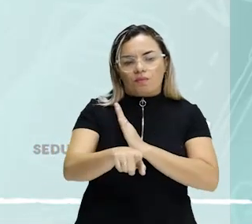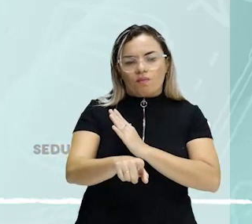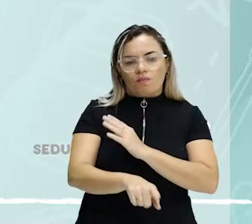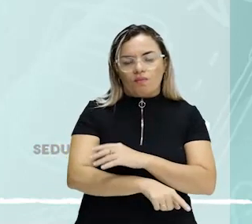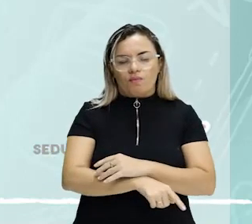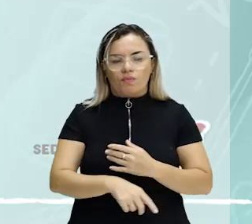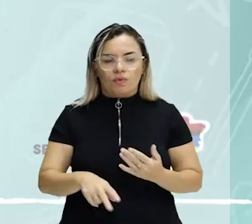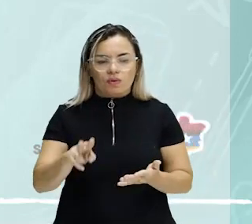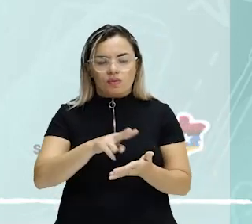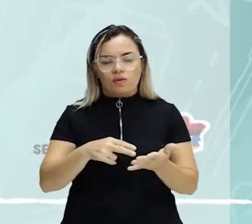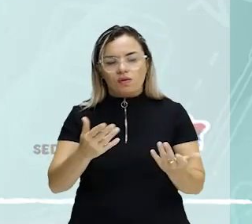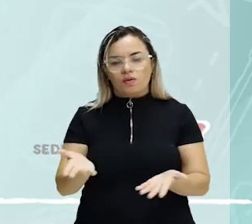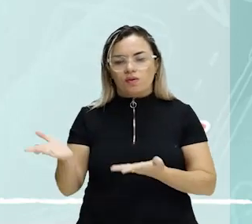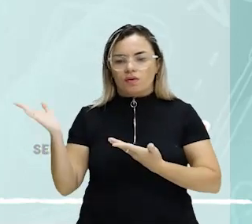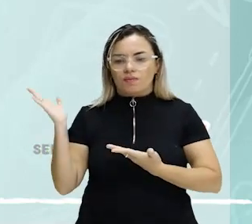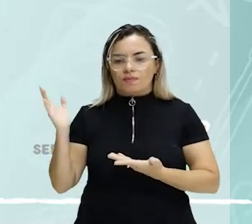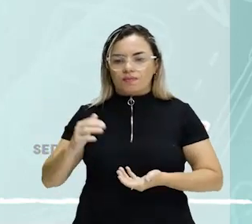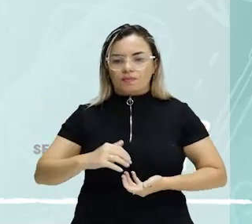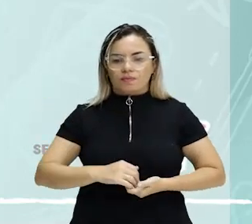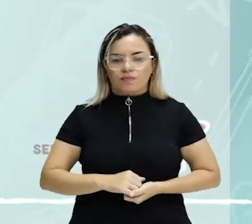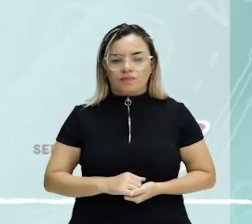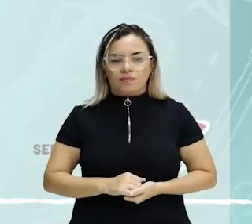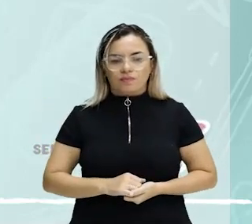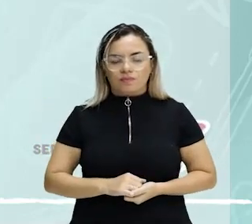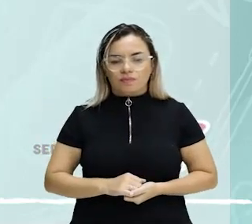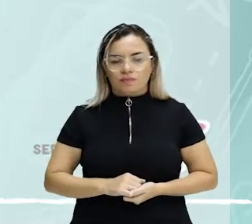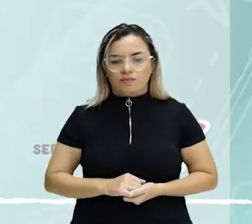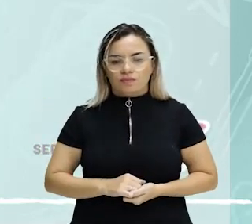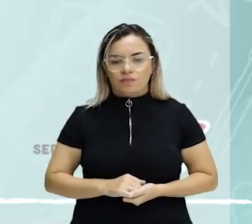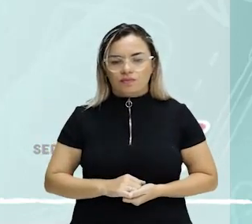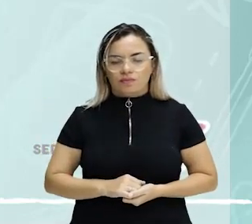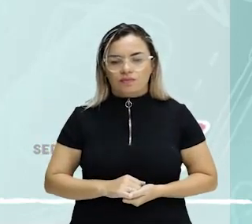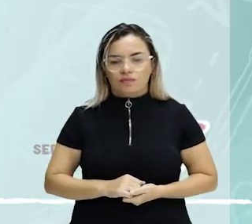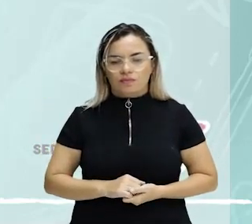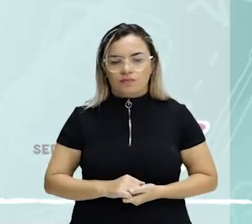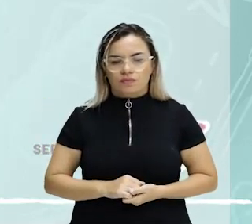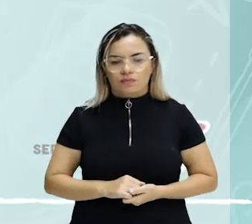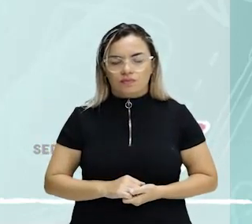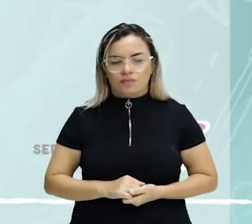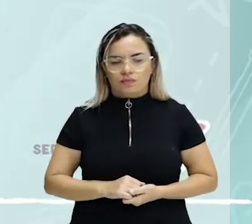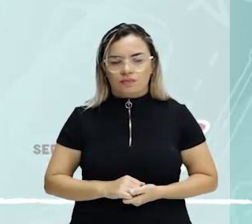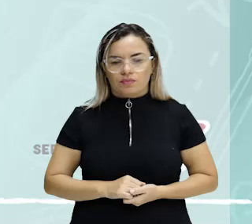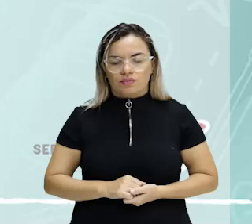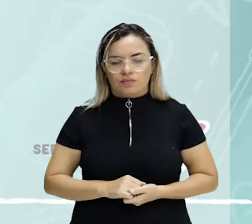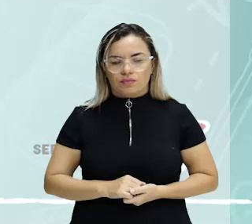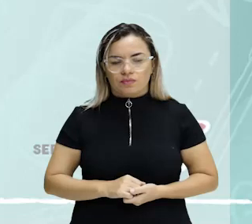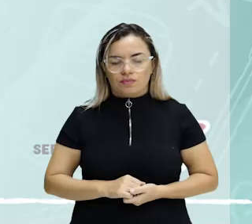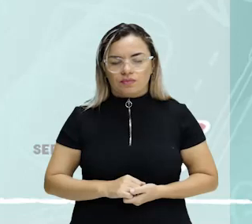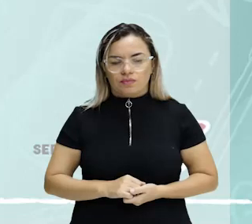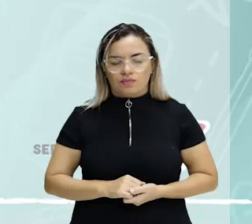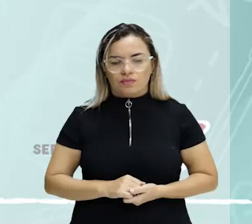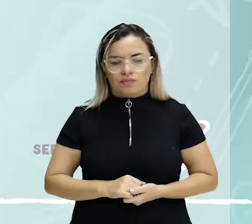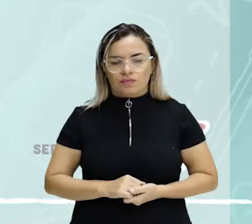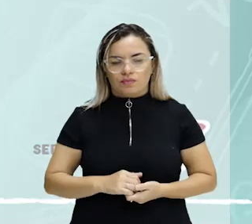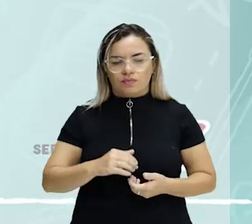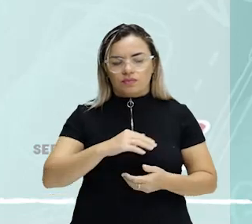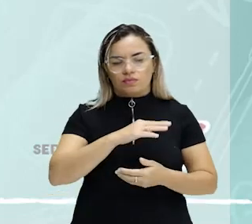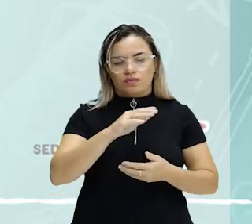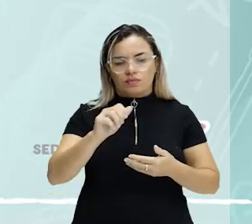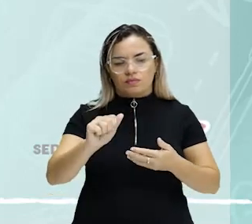deles, constante do último parágrafo de um texto, pode ser classificada de acordo com o sentido que possui no texto